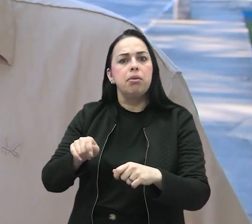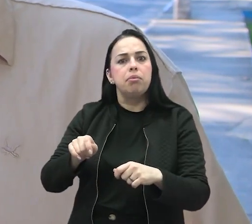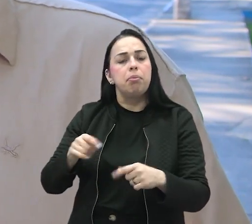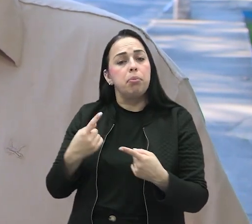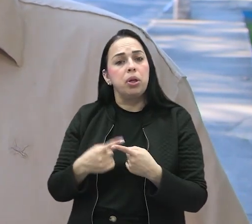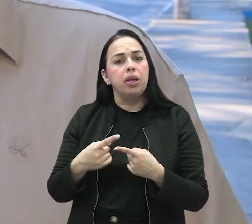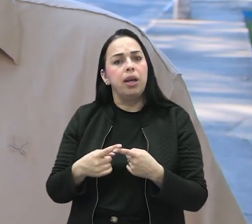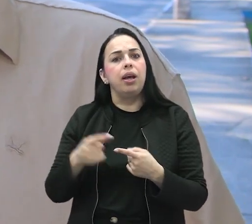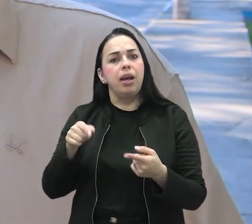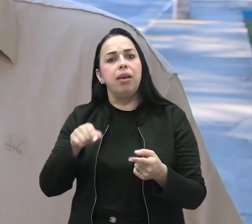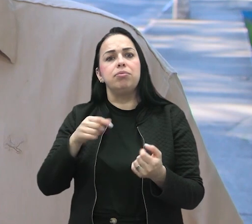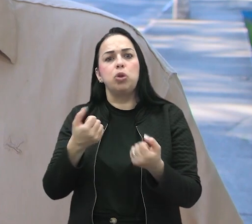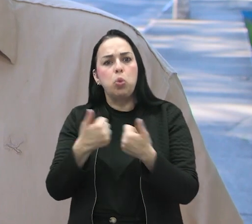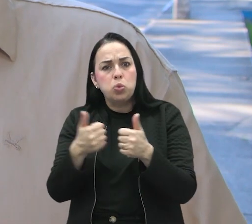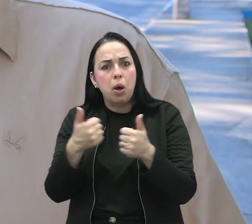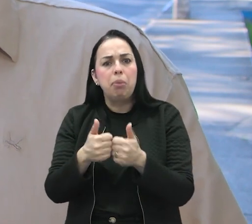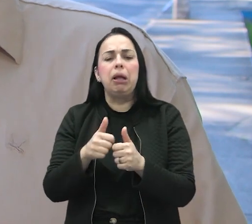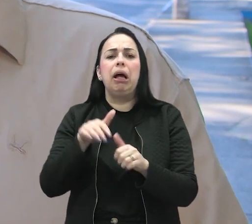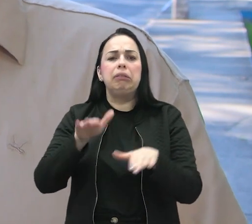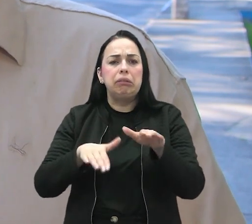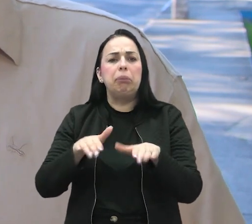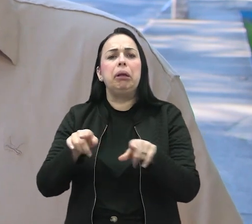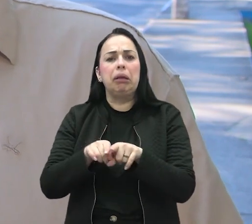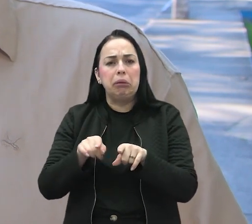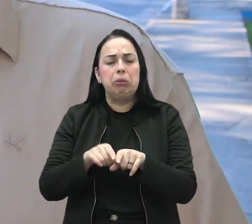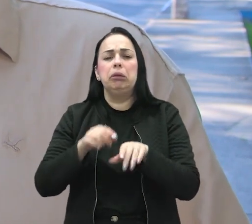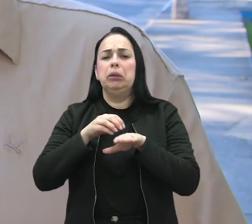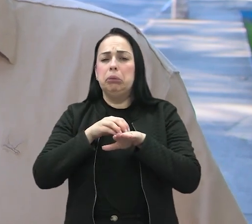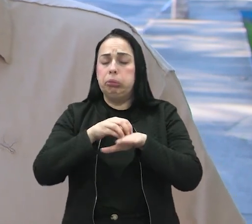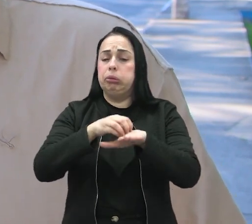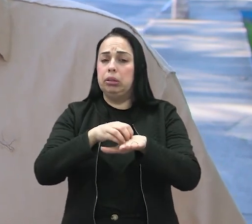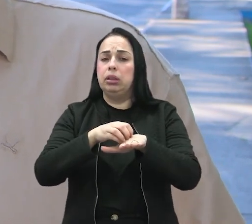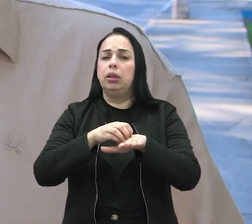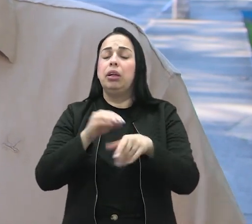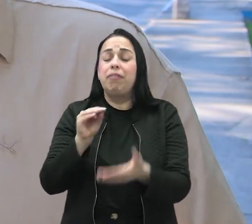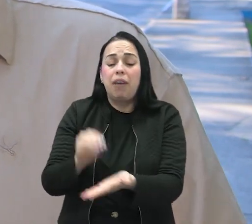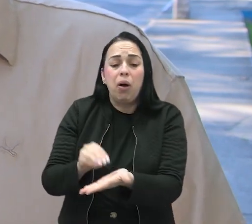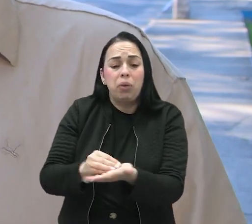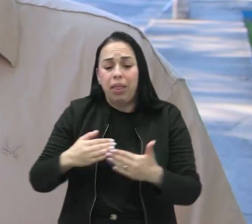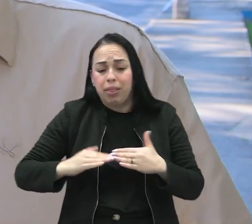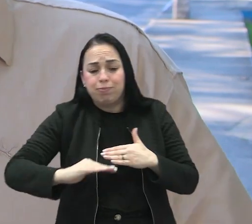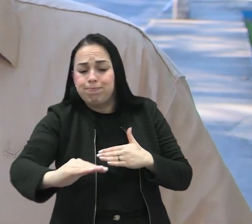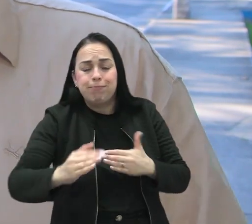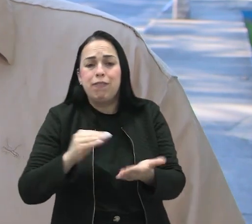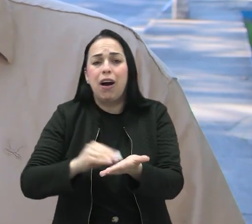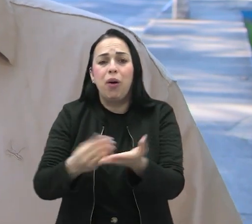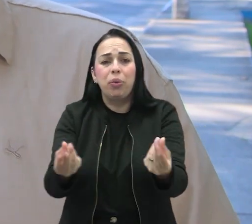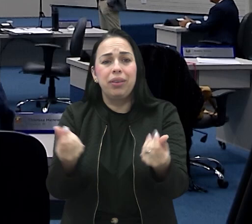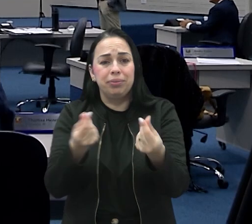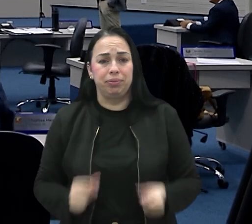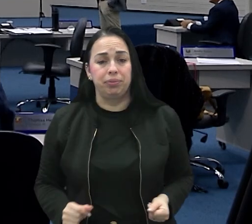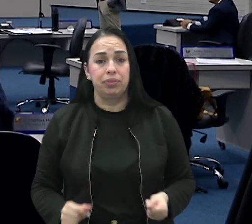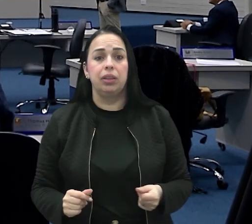inclusive, o próprio transporte coletivo de passageiros, que às vezes fica sobrecarregado, saturado pela falta dessas pequenas